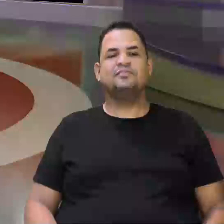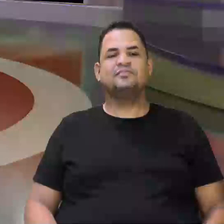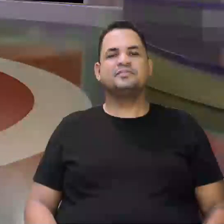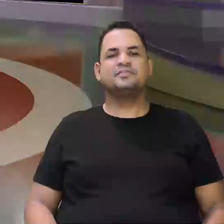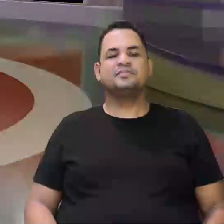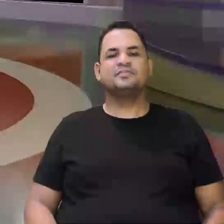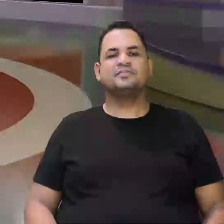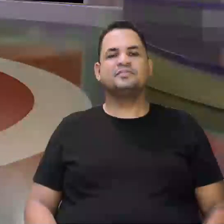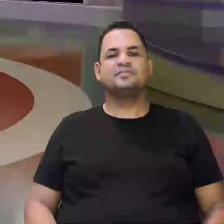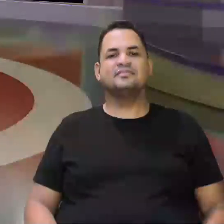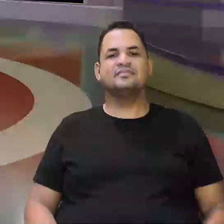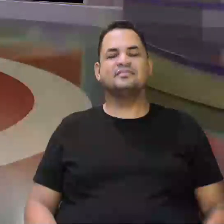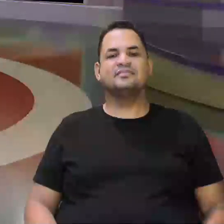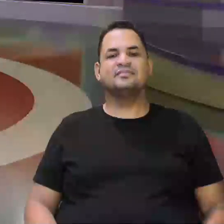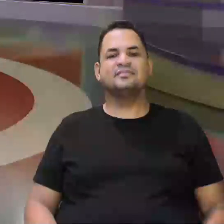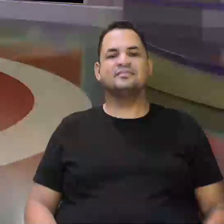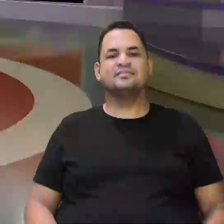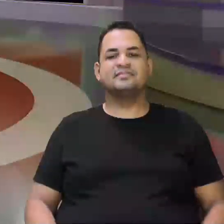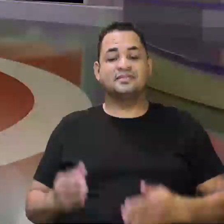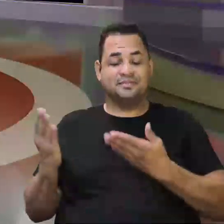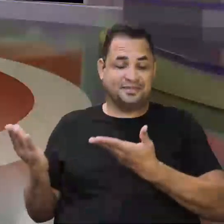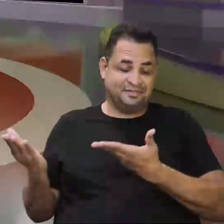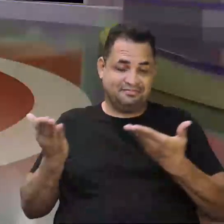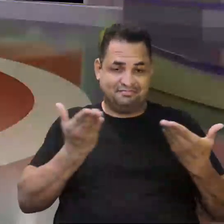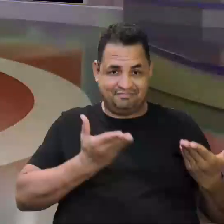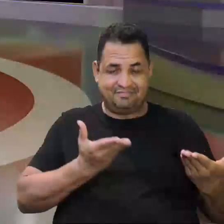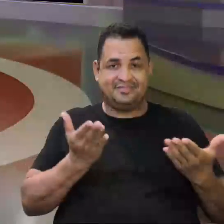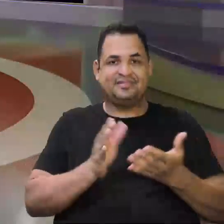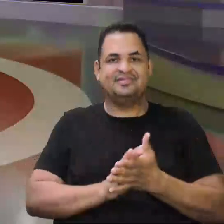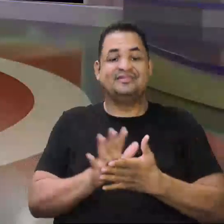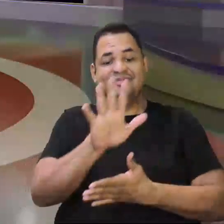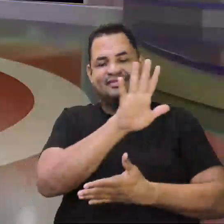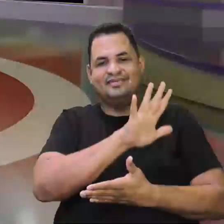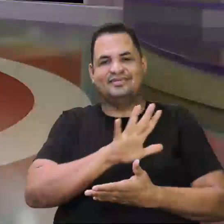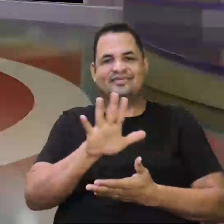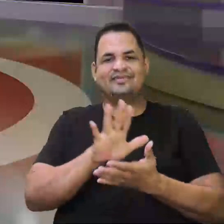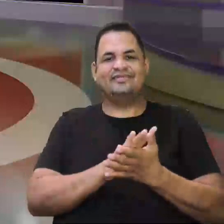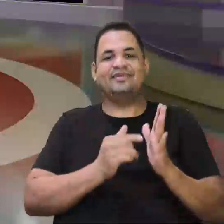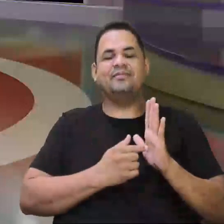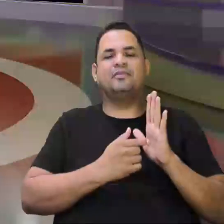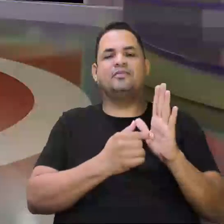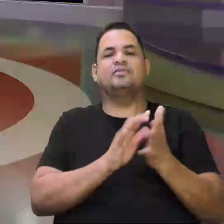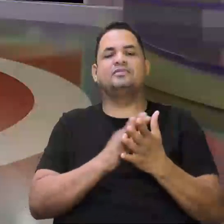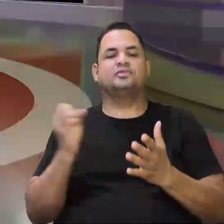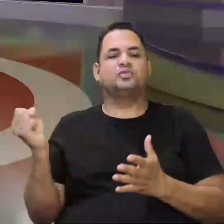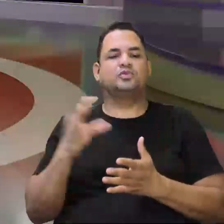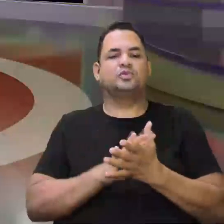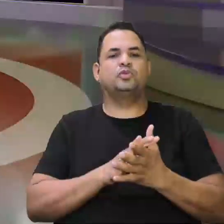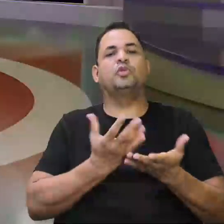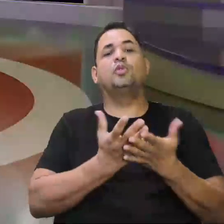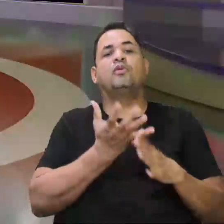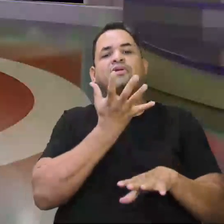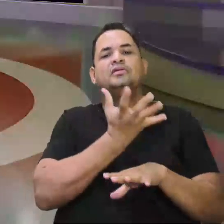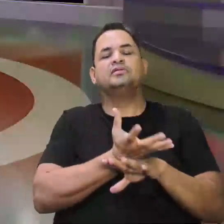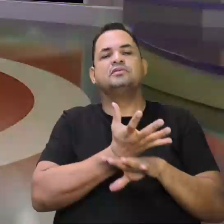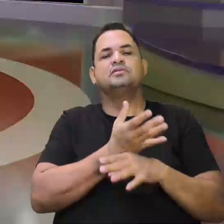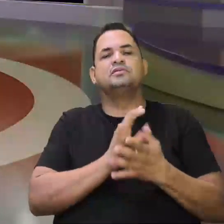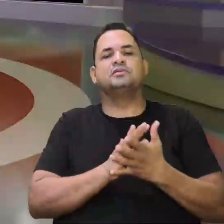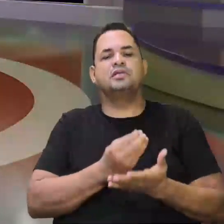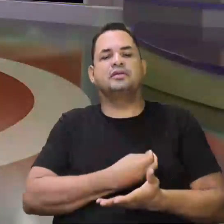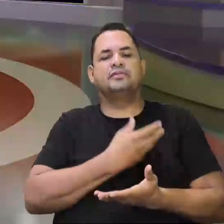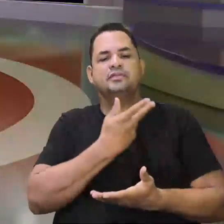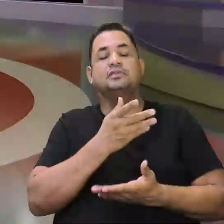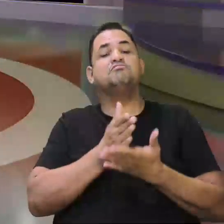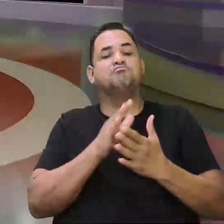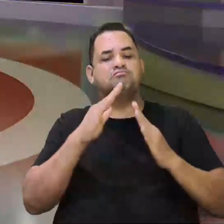Hey guys, what's up? And welcome! Sejam todos muito bem-vindos a este cenário que indica a chegada de um novo componente curricular na vida escolar